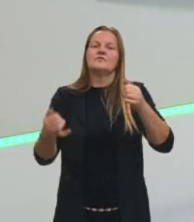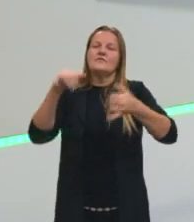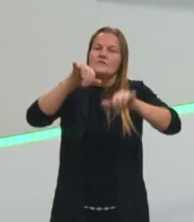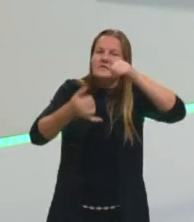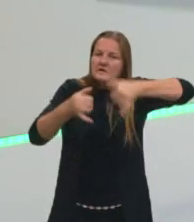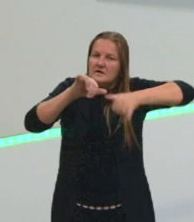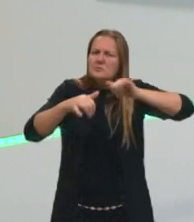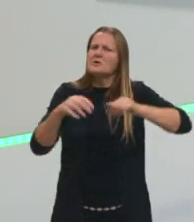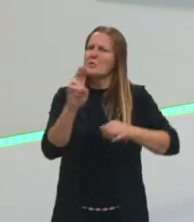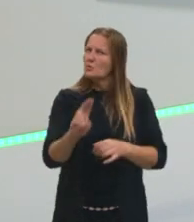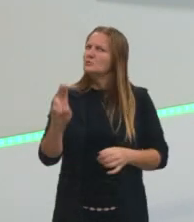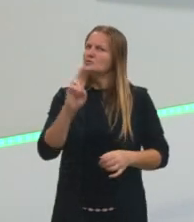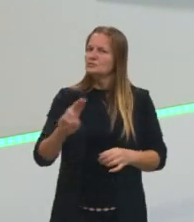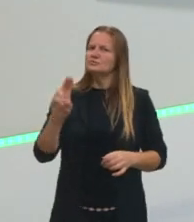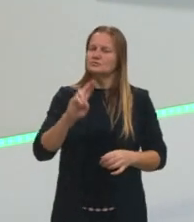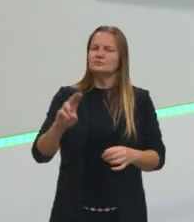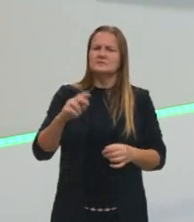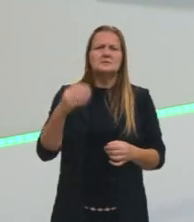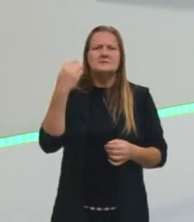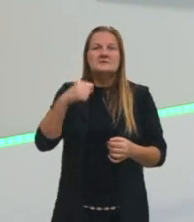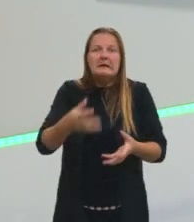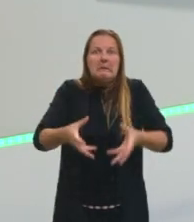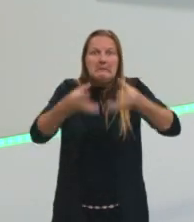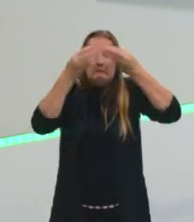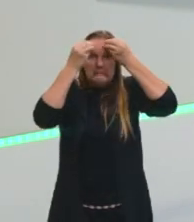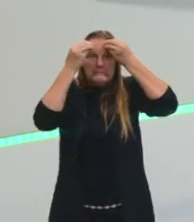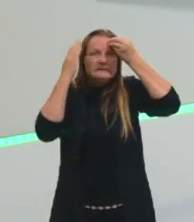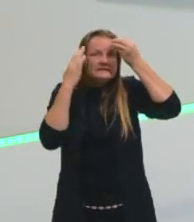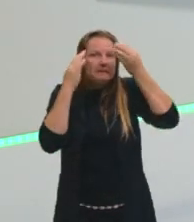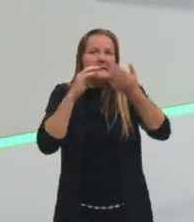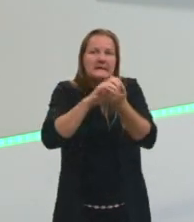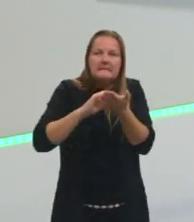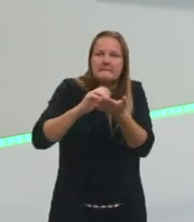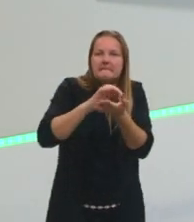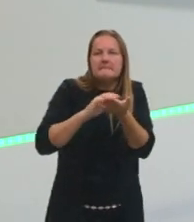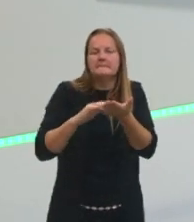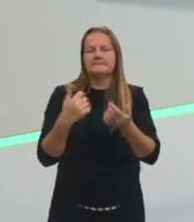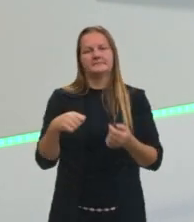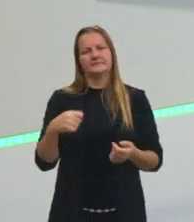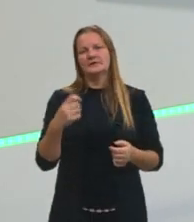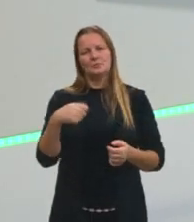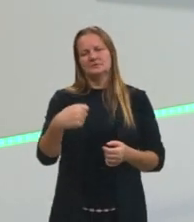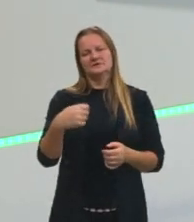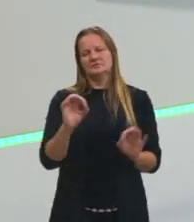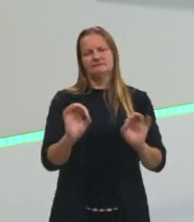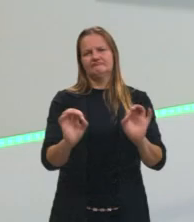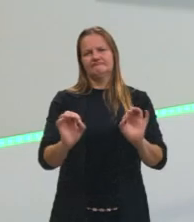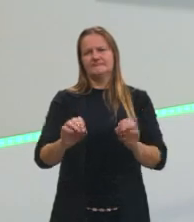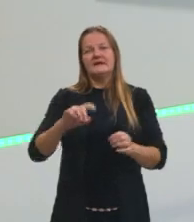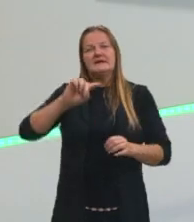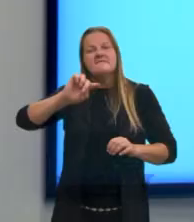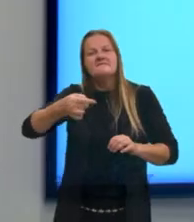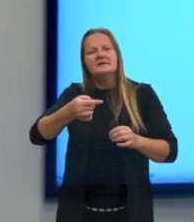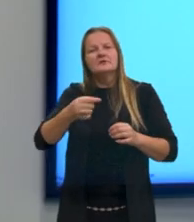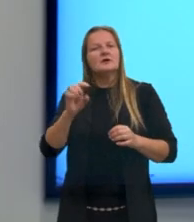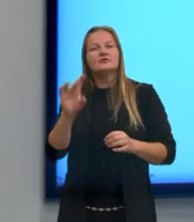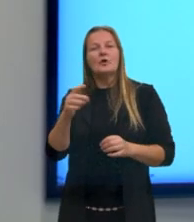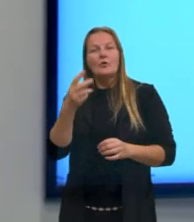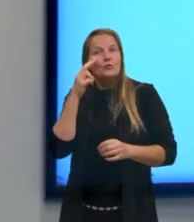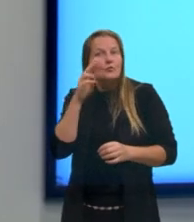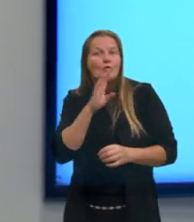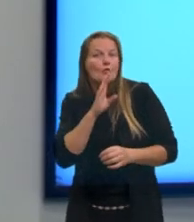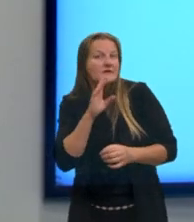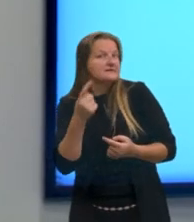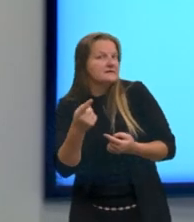não precisa a gente saber se número todo aqui para fazer os cálculos certo essa, que ela é só para ilustrar